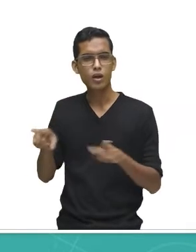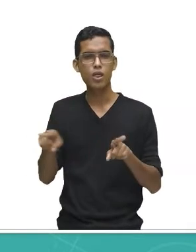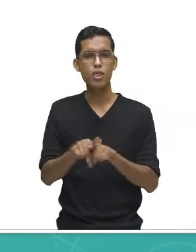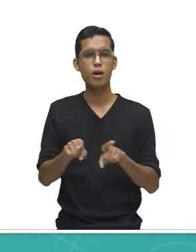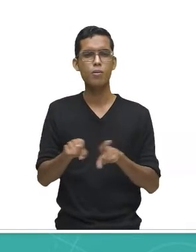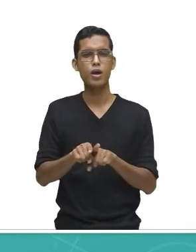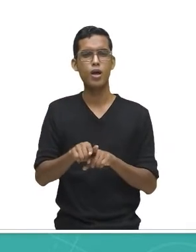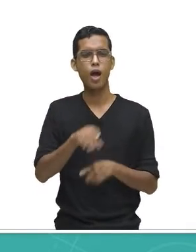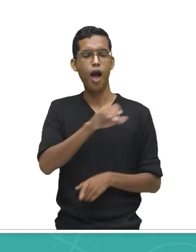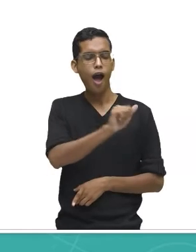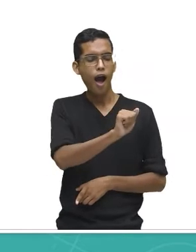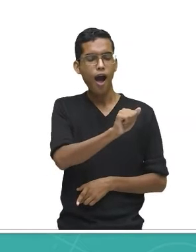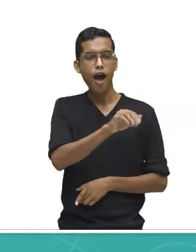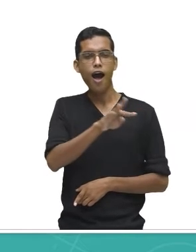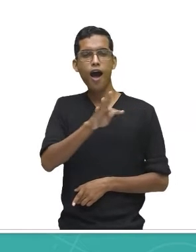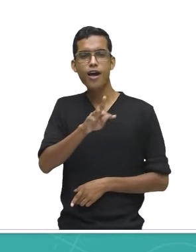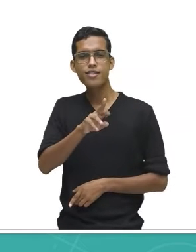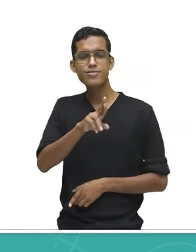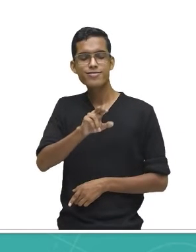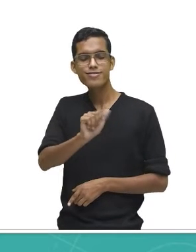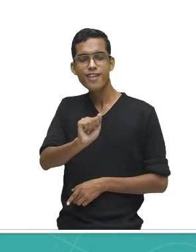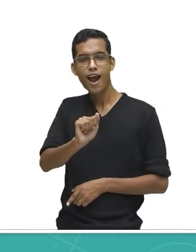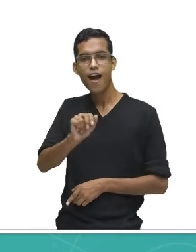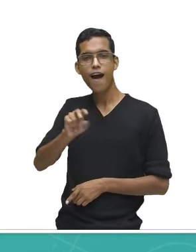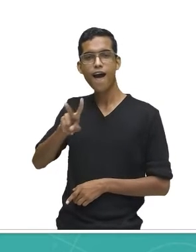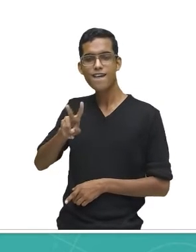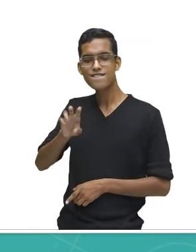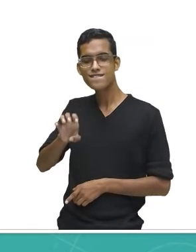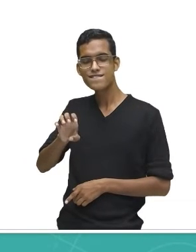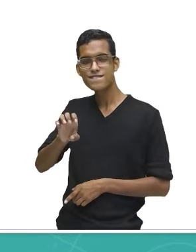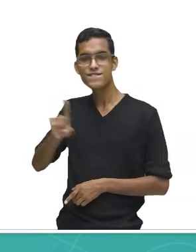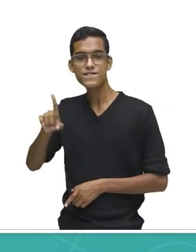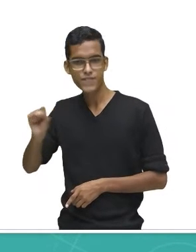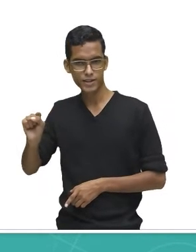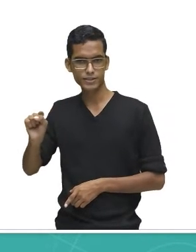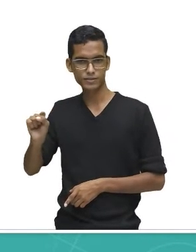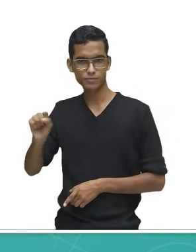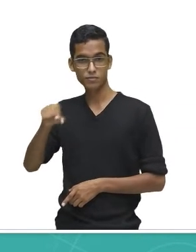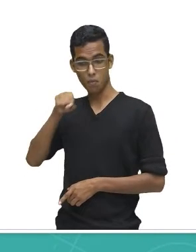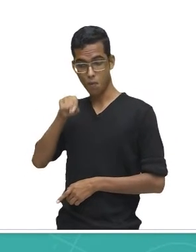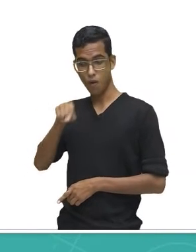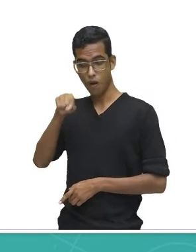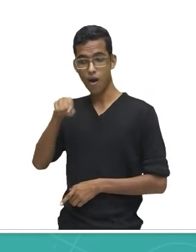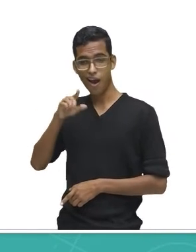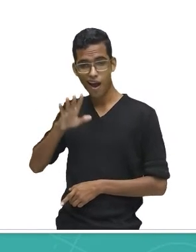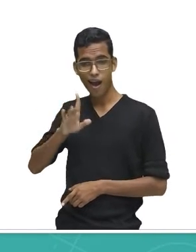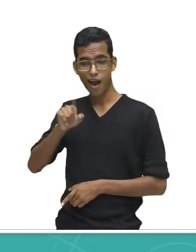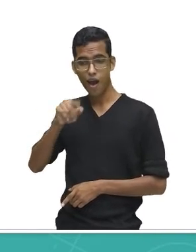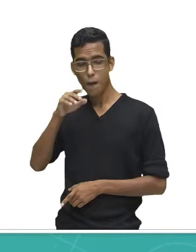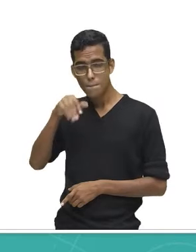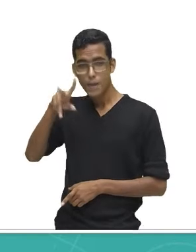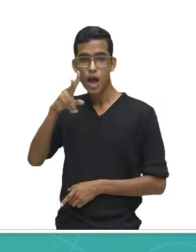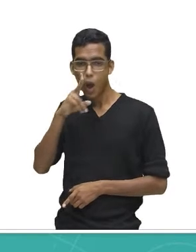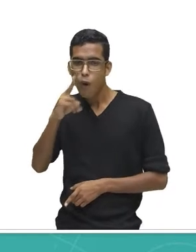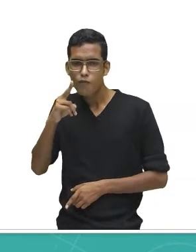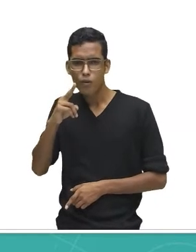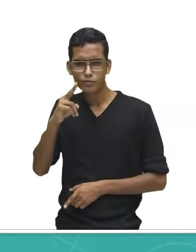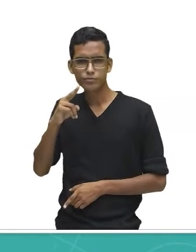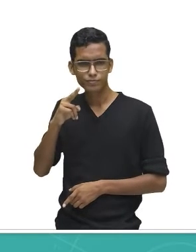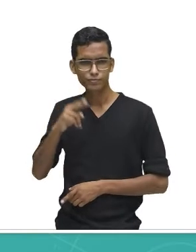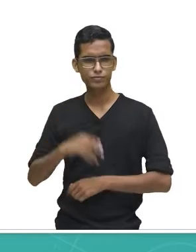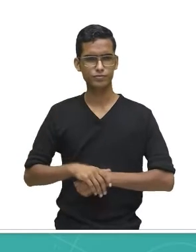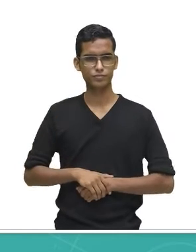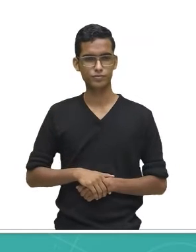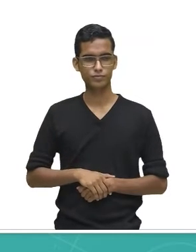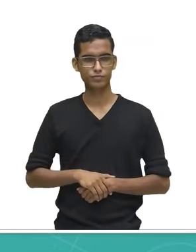oxítona. Sílaba tônica, aquela mais forte, que a gente pronuncia com mais intensidade, a última.